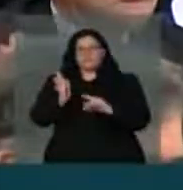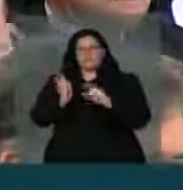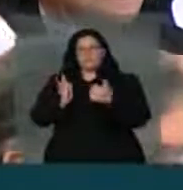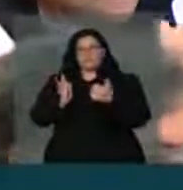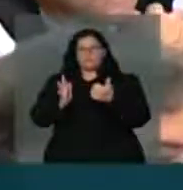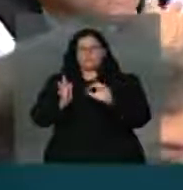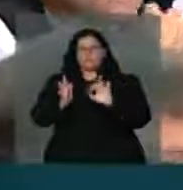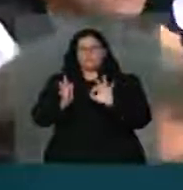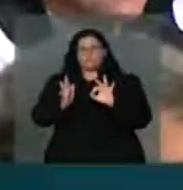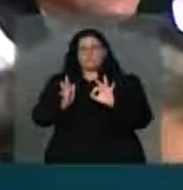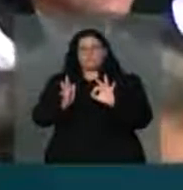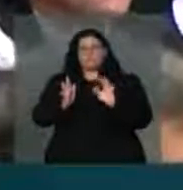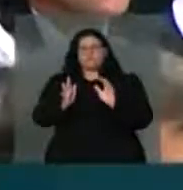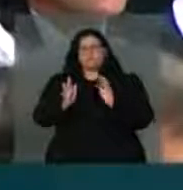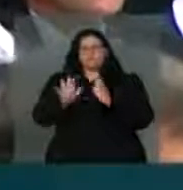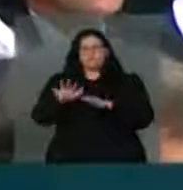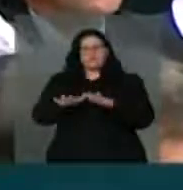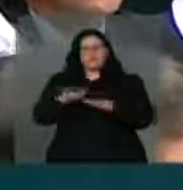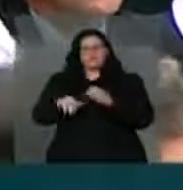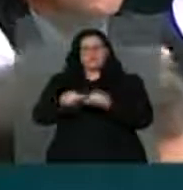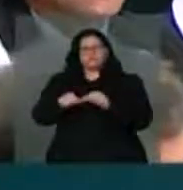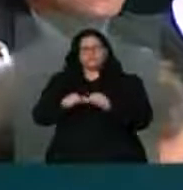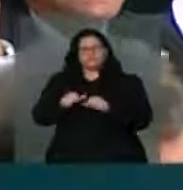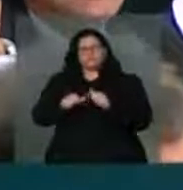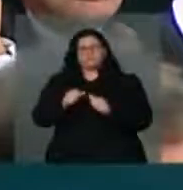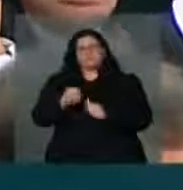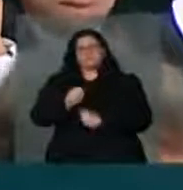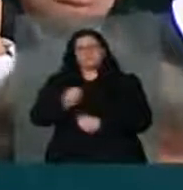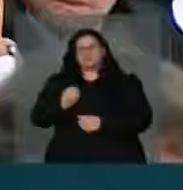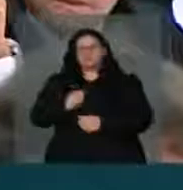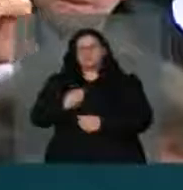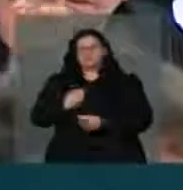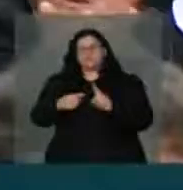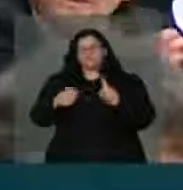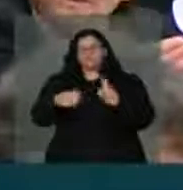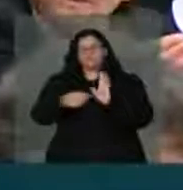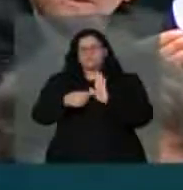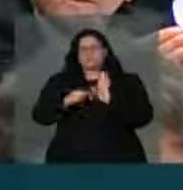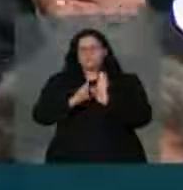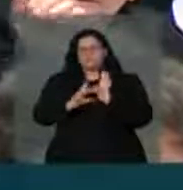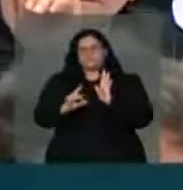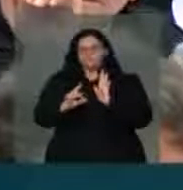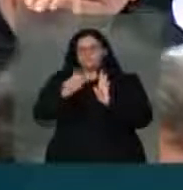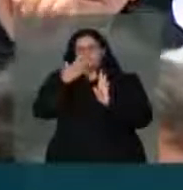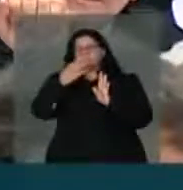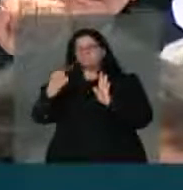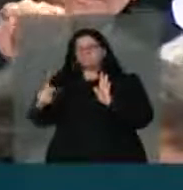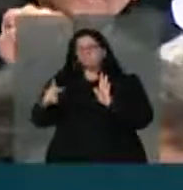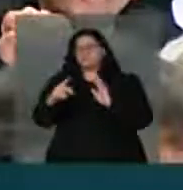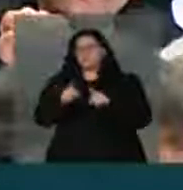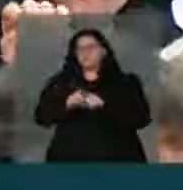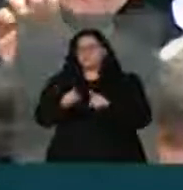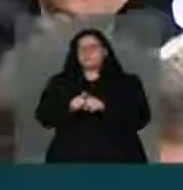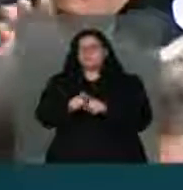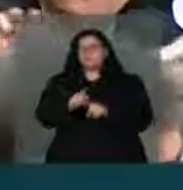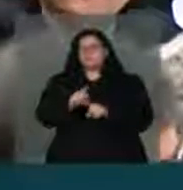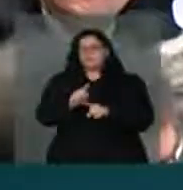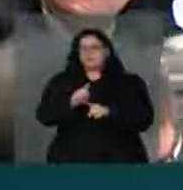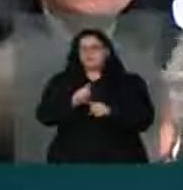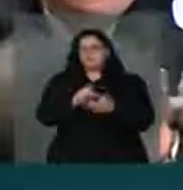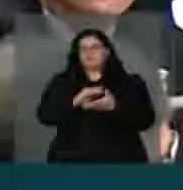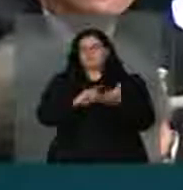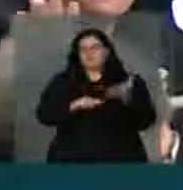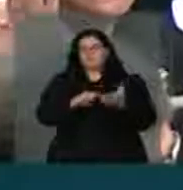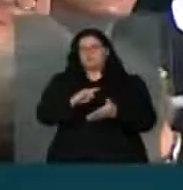numeração, alteração de numeração, mas nós fizemos um destaque nesse sentido e também para instituir uma cláusula de desempenho de